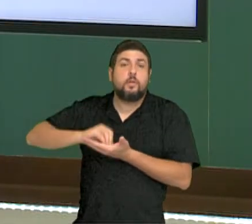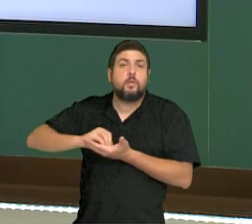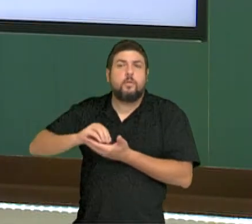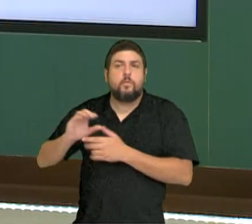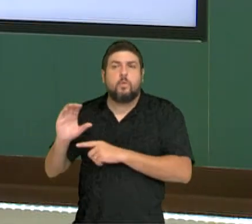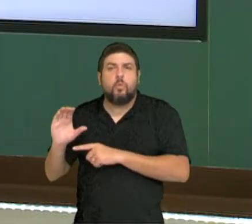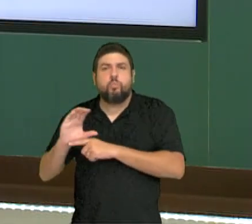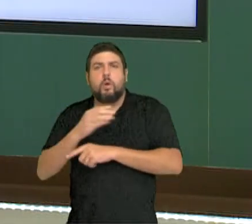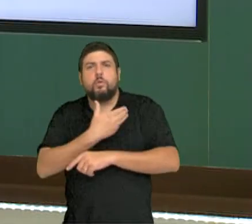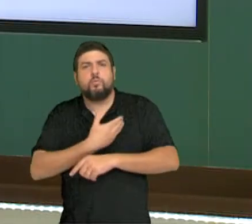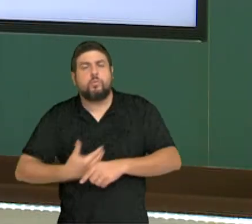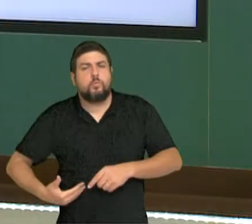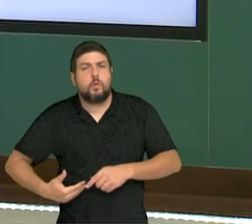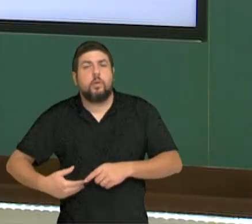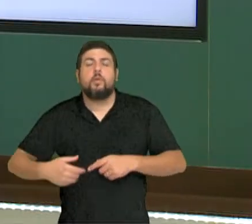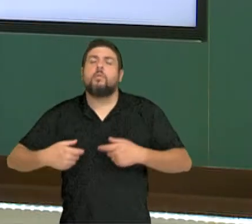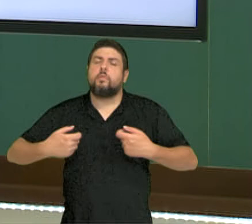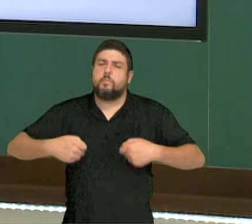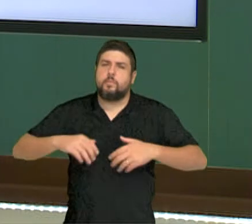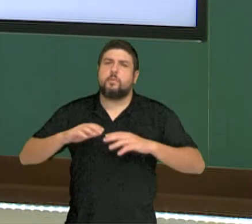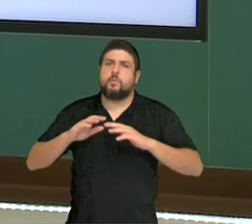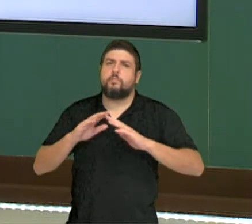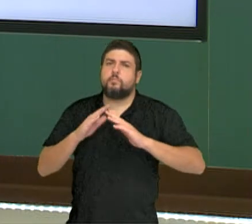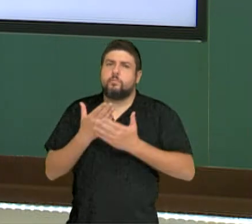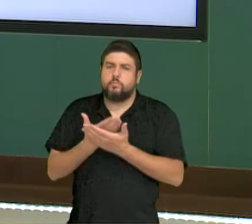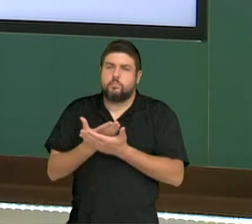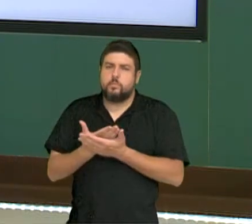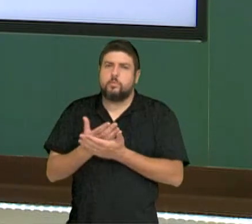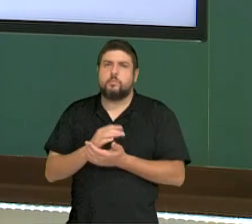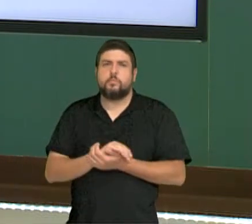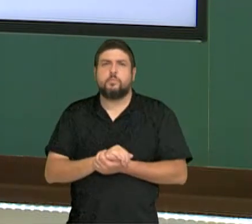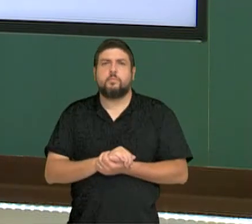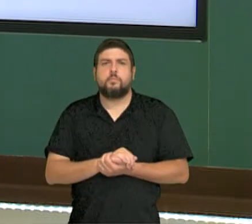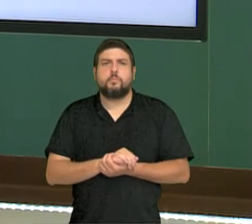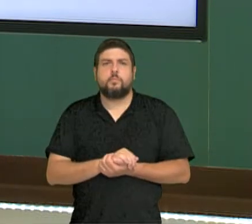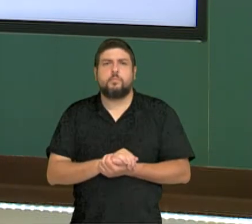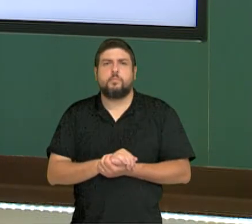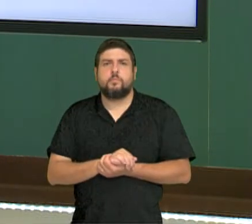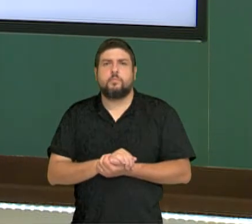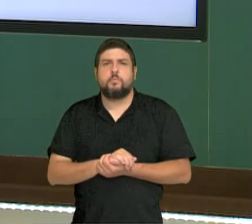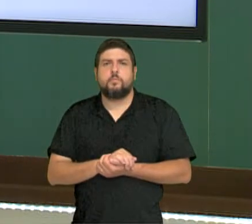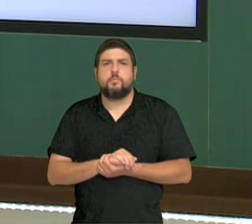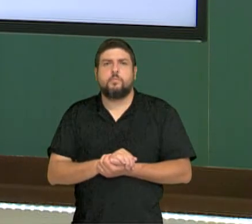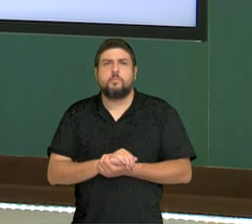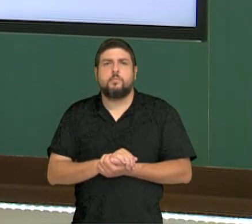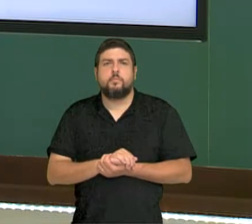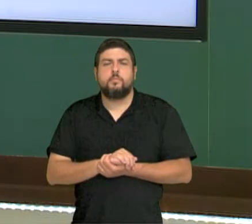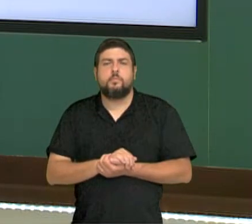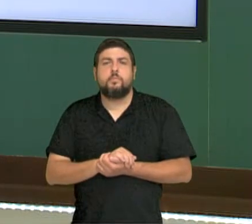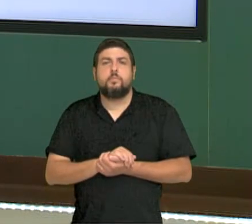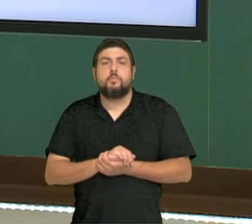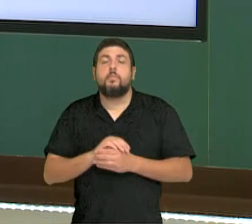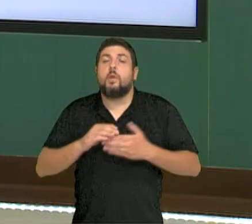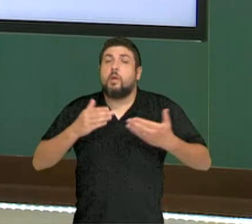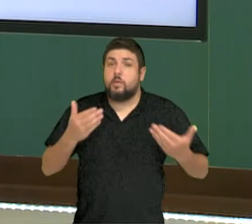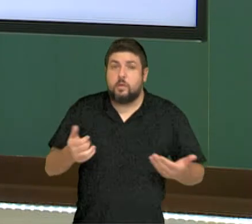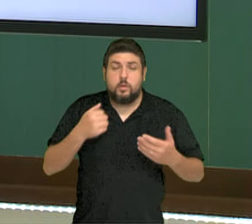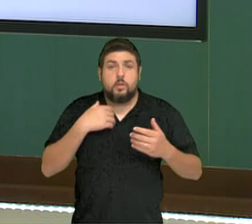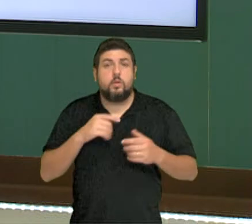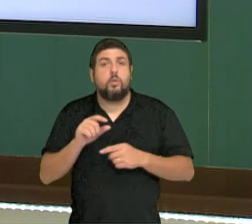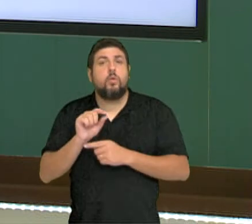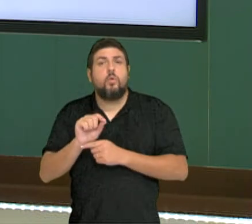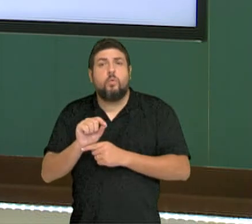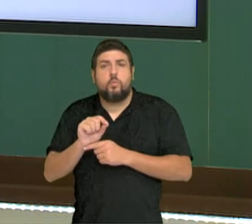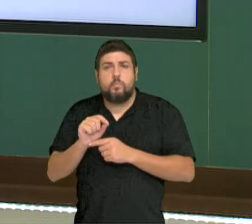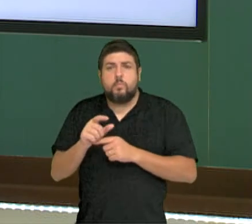tá em especial na educação e na saúde tal situação gera um enorme contingente de mão de obra